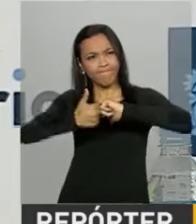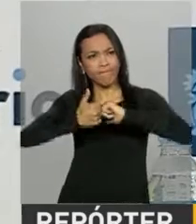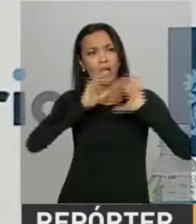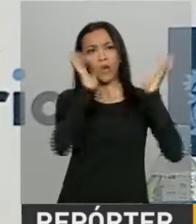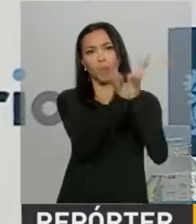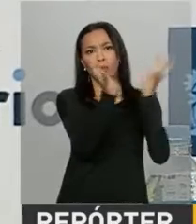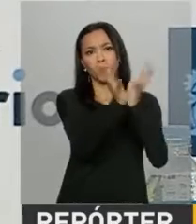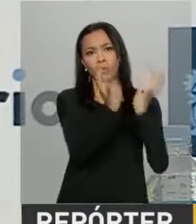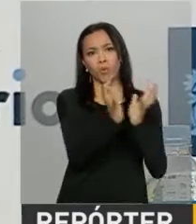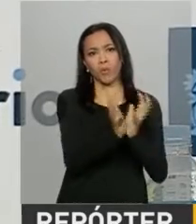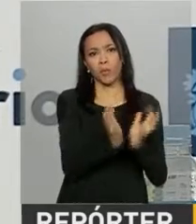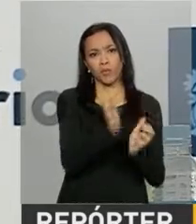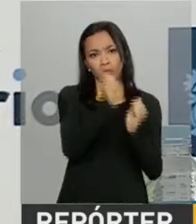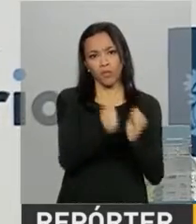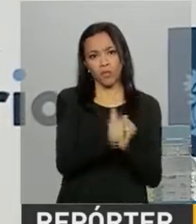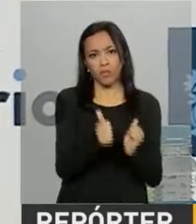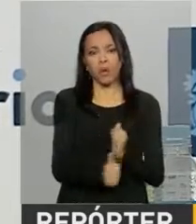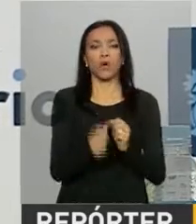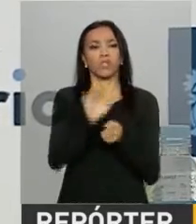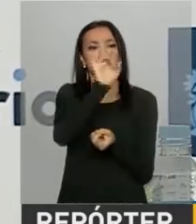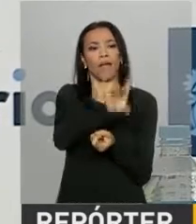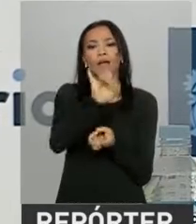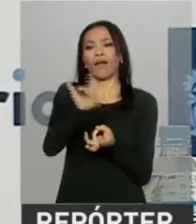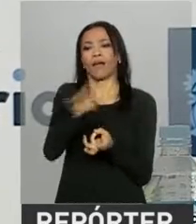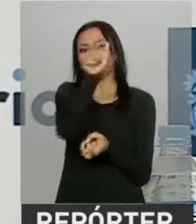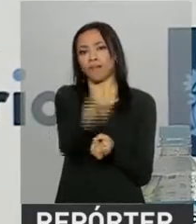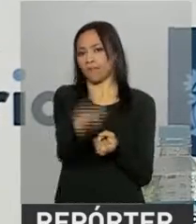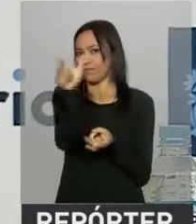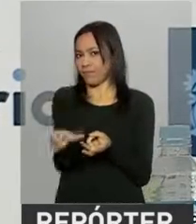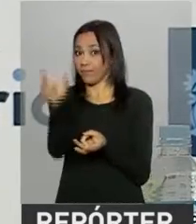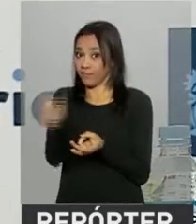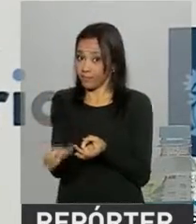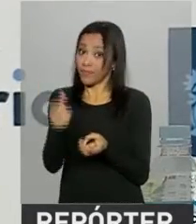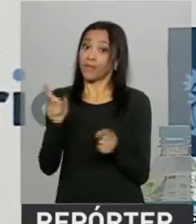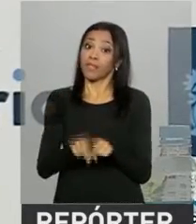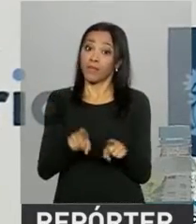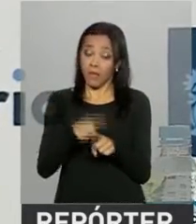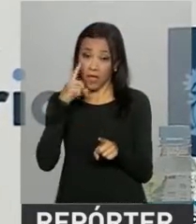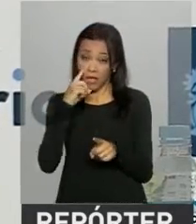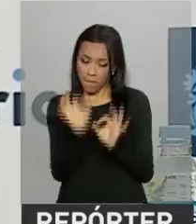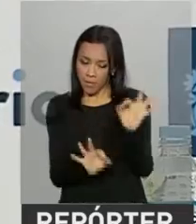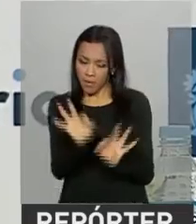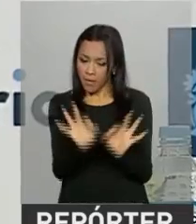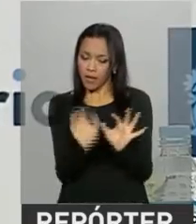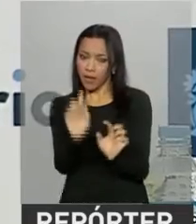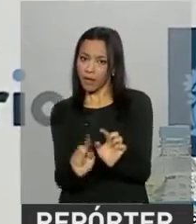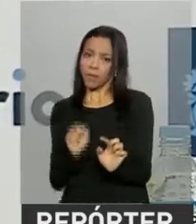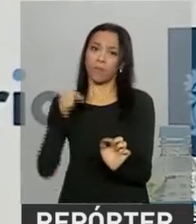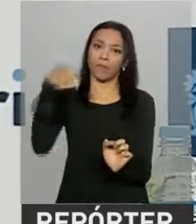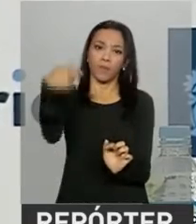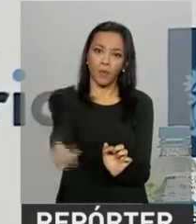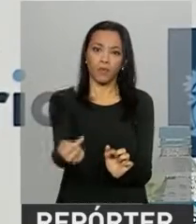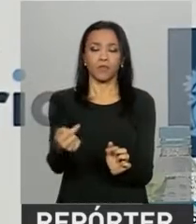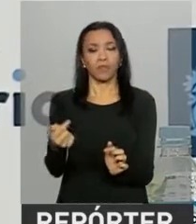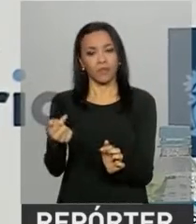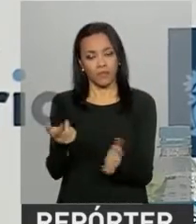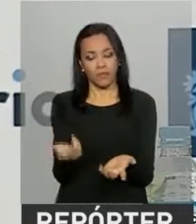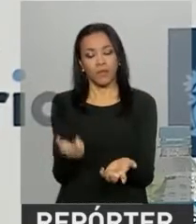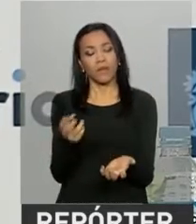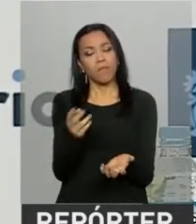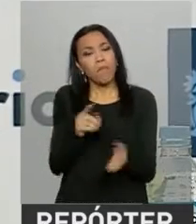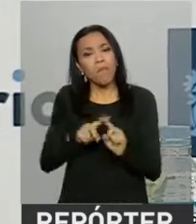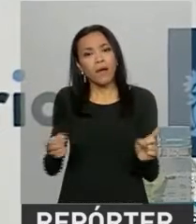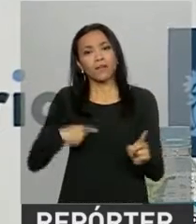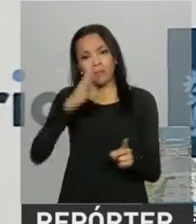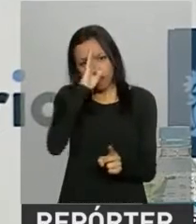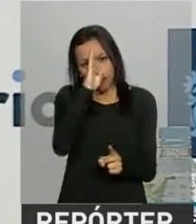modalidade, atleta a atleta, avaliar as categorias de base e preparar o próximo ciclo. Mas o fundamental é que